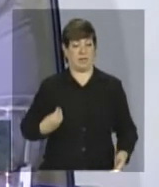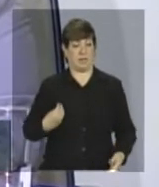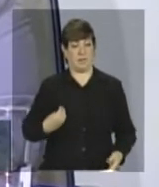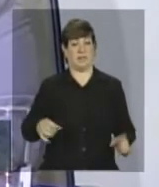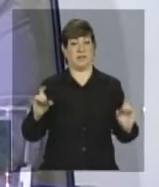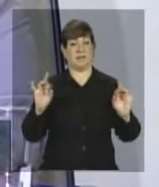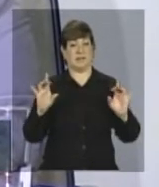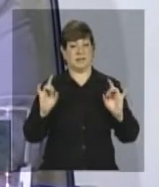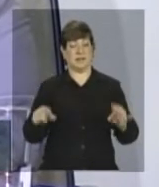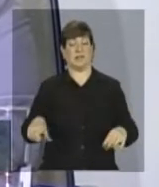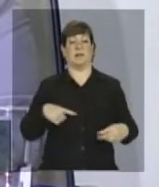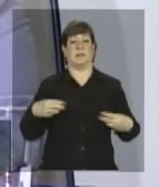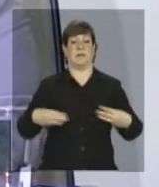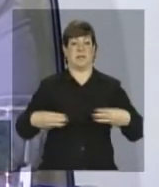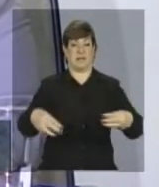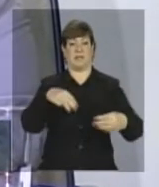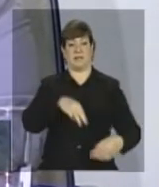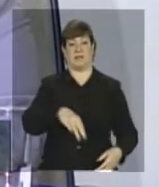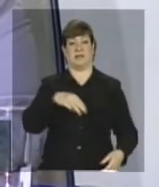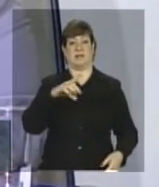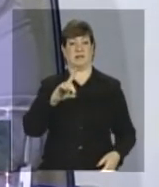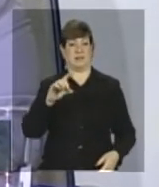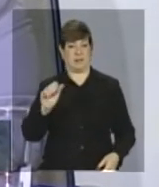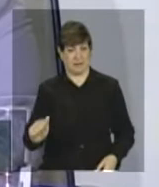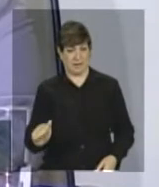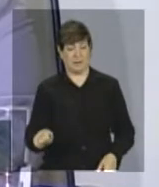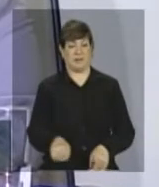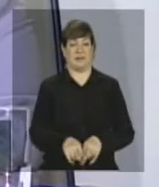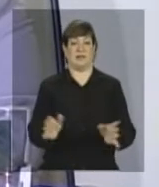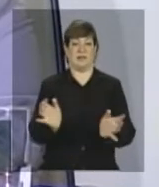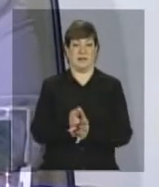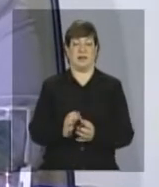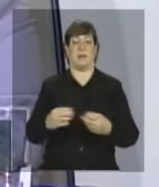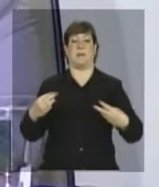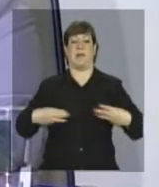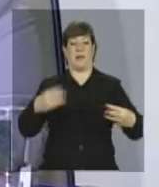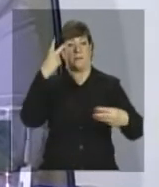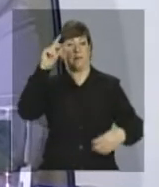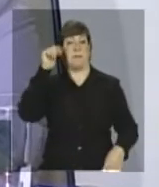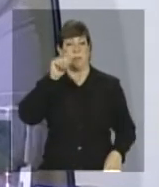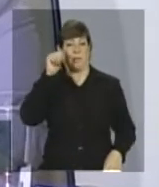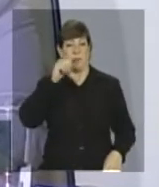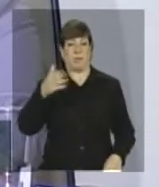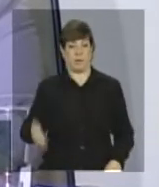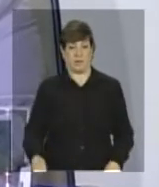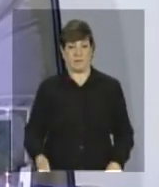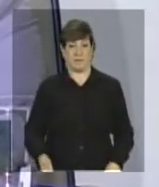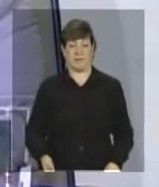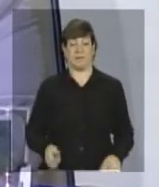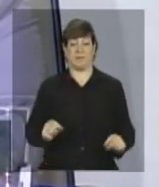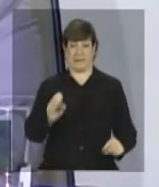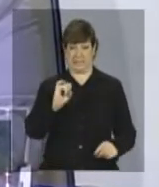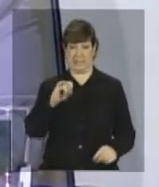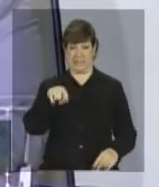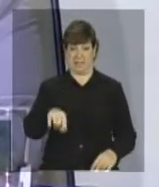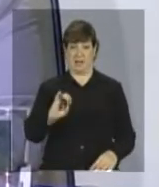especial, no Ministério do Desenvolvimento Agrário e no Ministério da Mulher. Se isso é compromisso de nosso